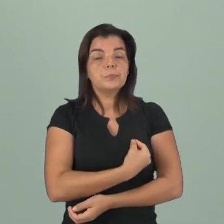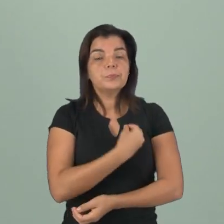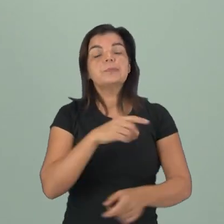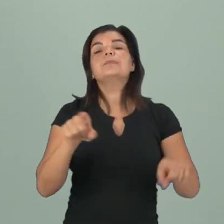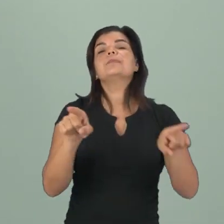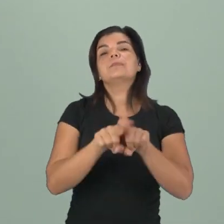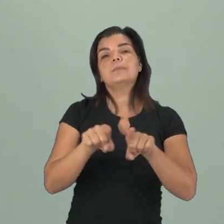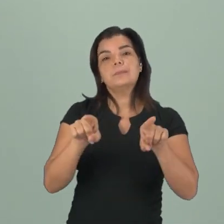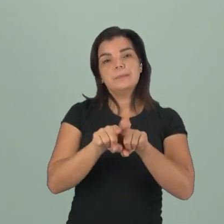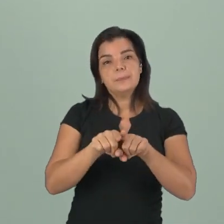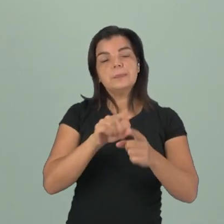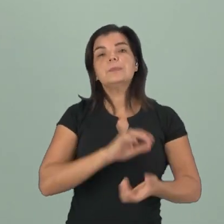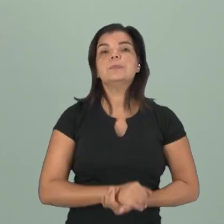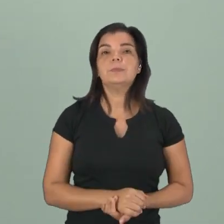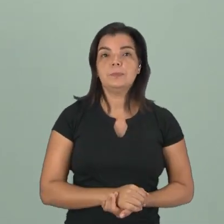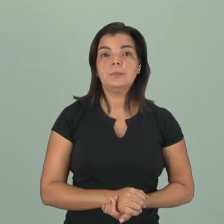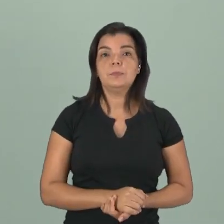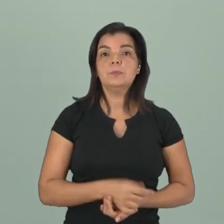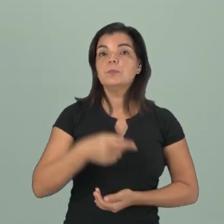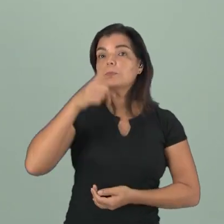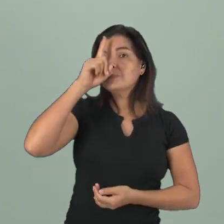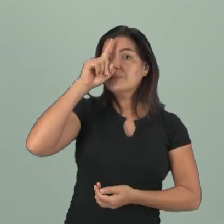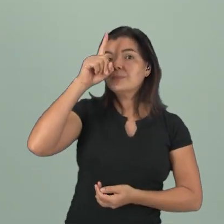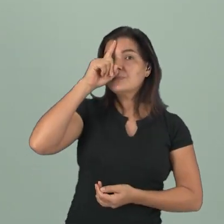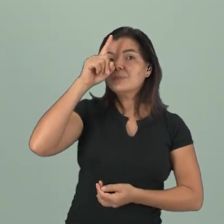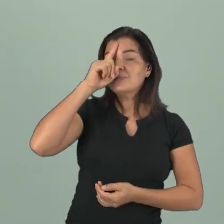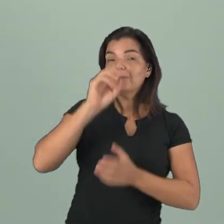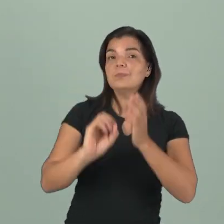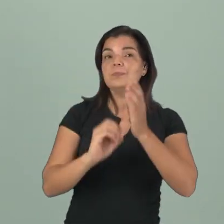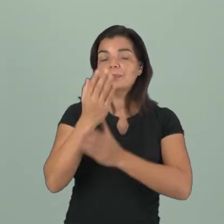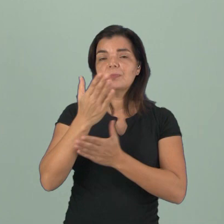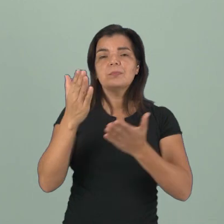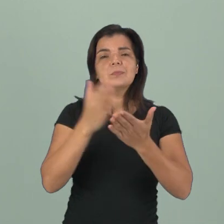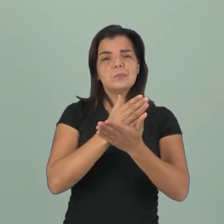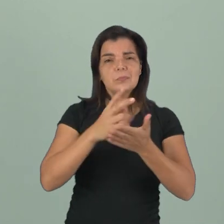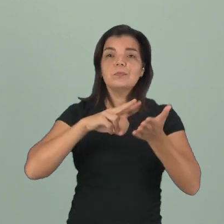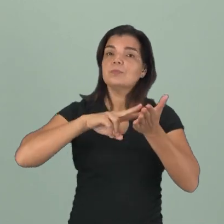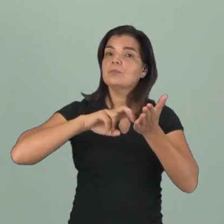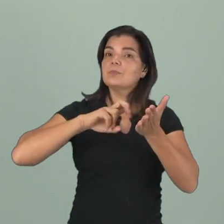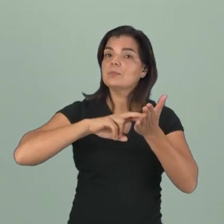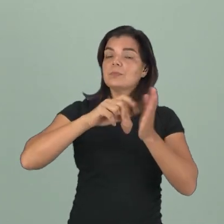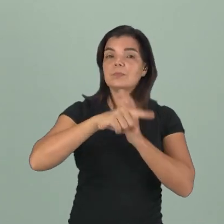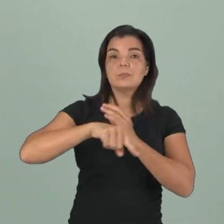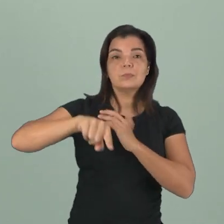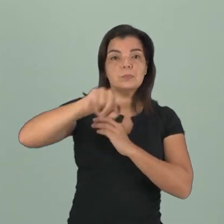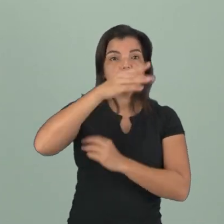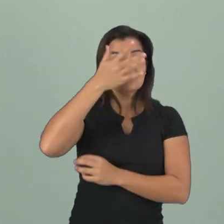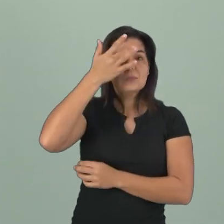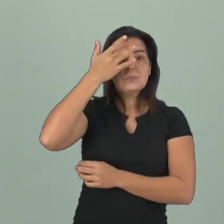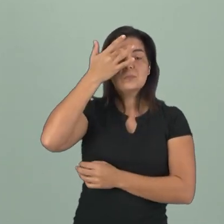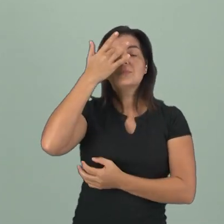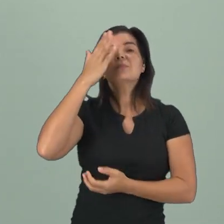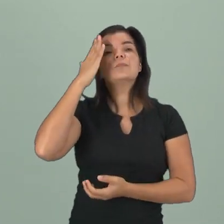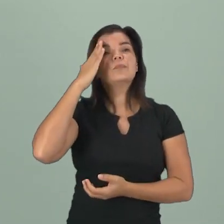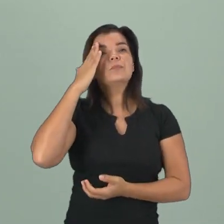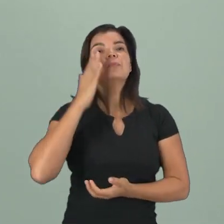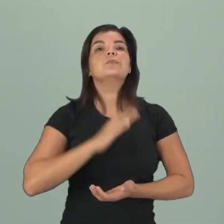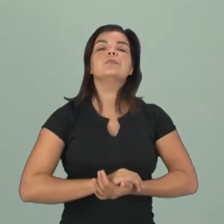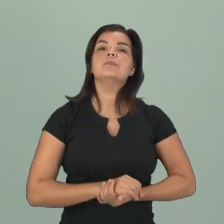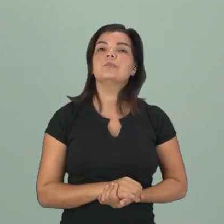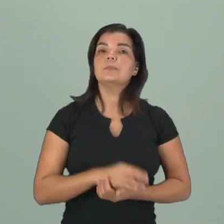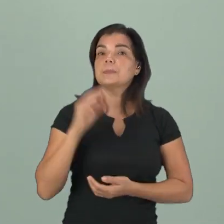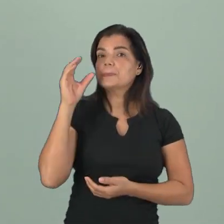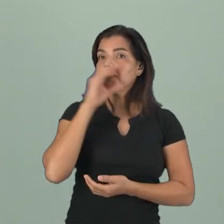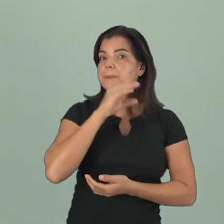gente também fala sobre rotina. Então, eu trouxe aqui algum vocabulário de rotina para vocês entenderem, ok? A gente